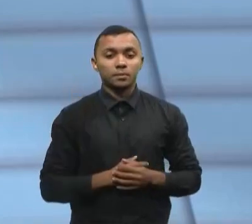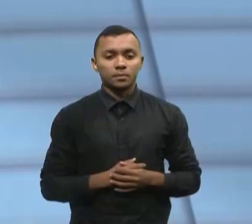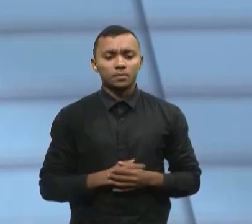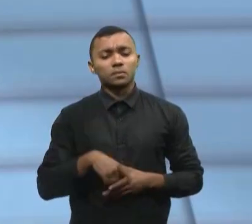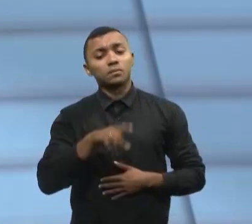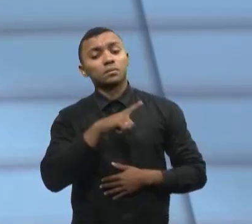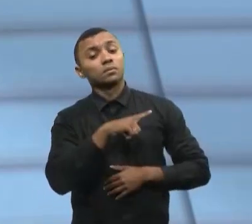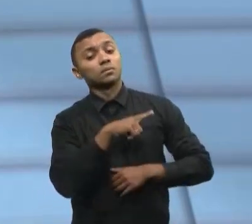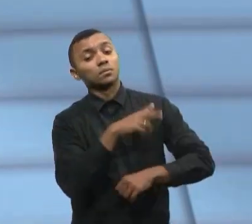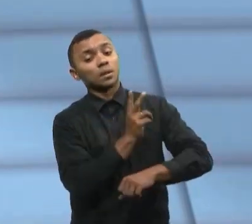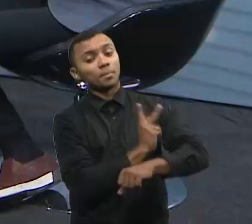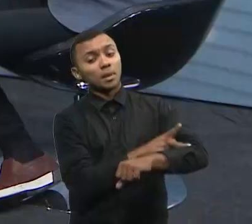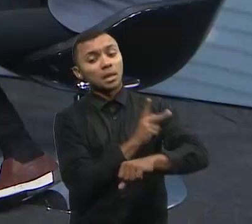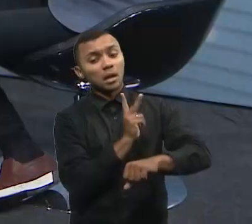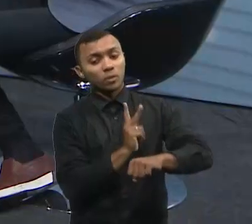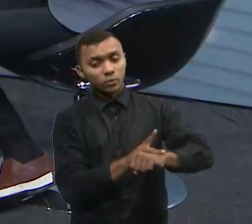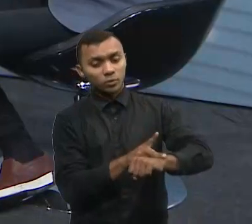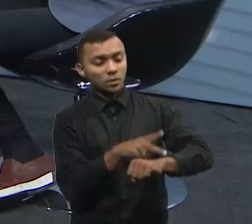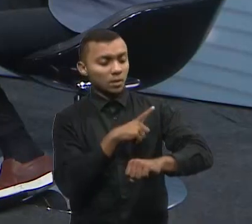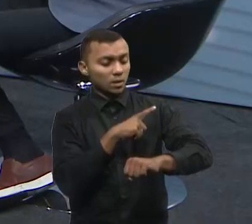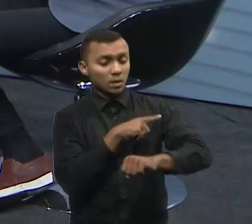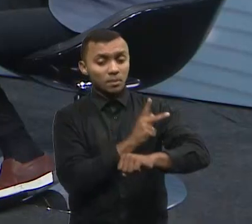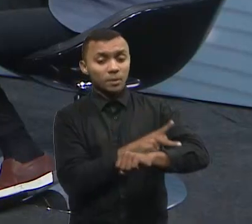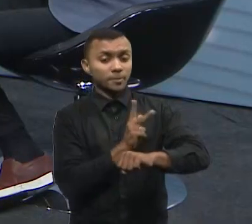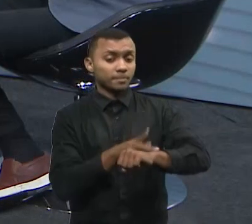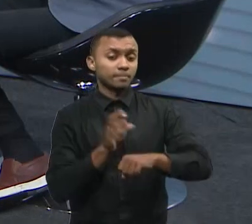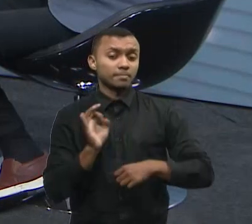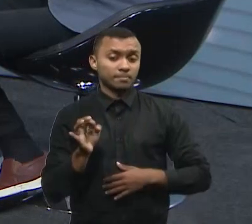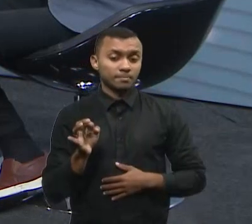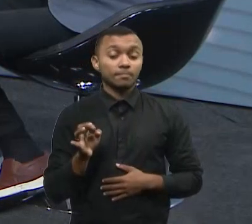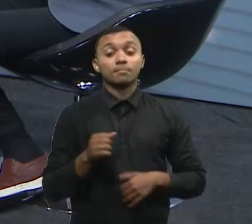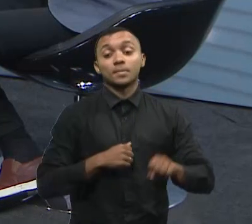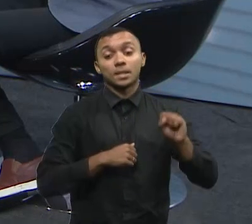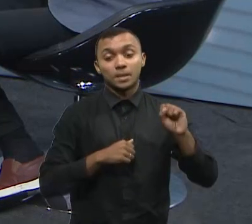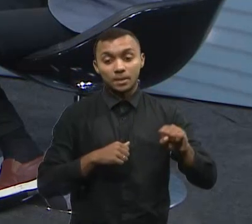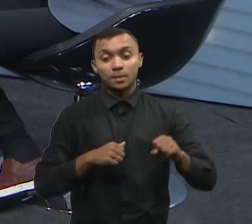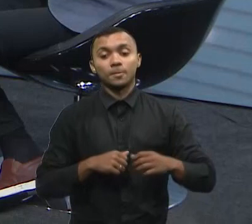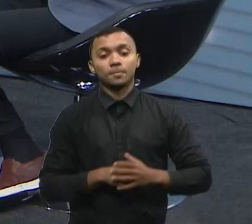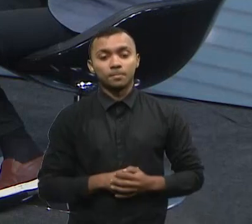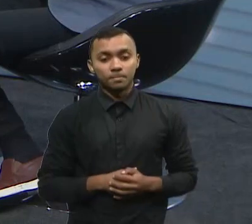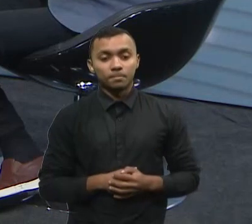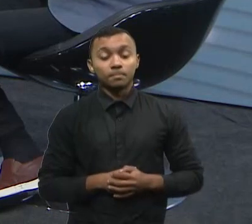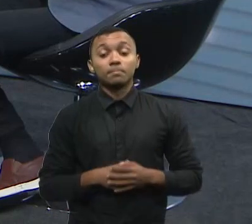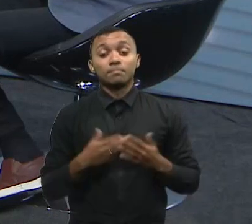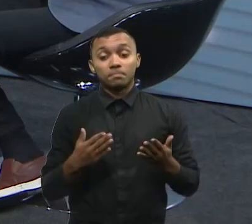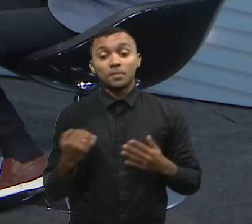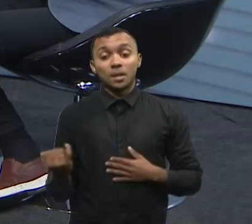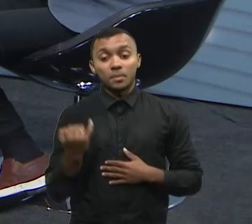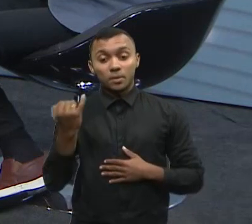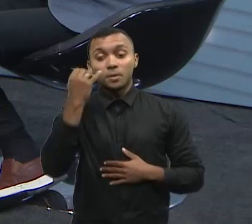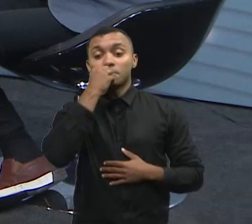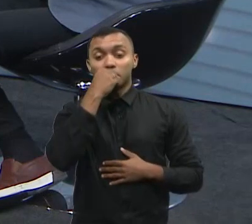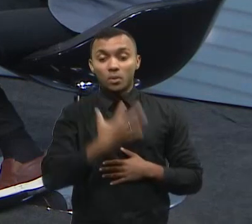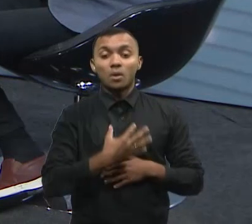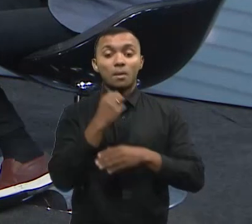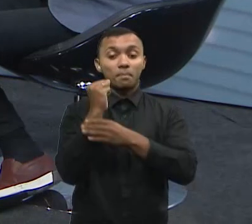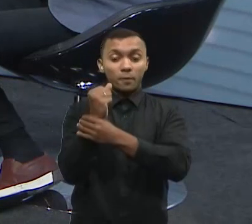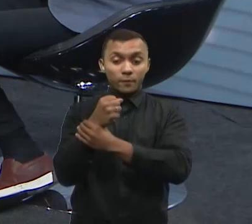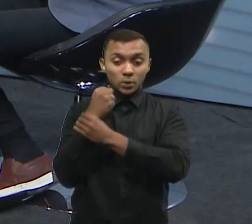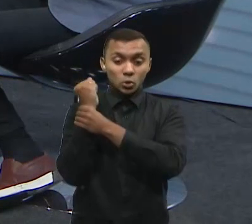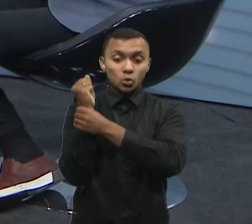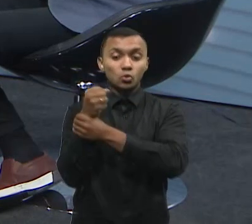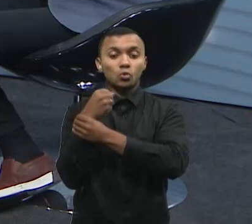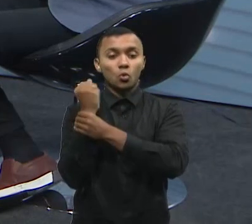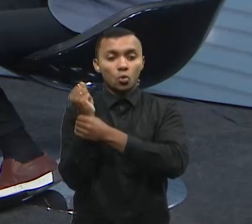né? Na linha do gestalt, né? Também. Sim. É por isso que é importante ser um terapeuta gestalt